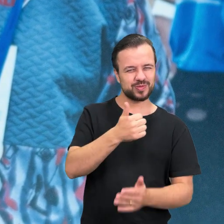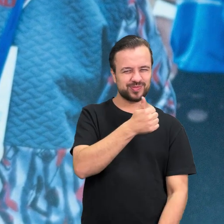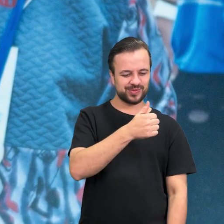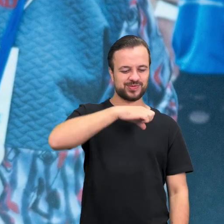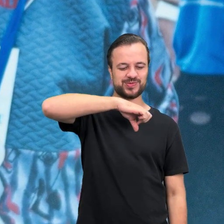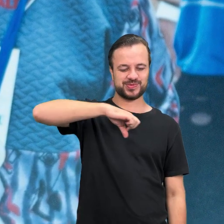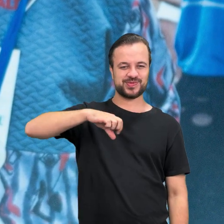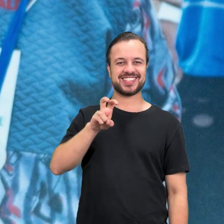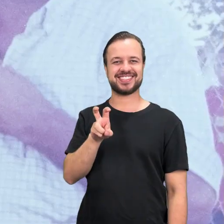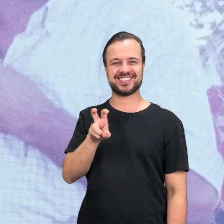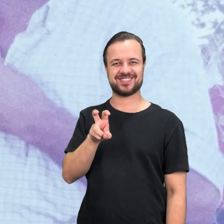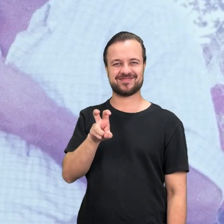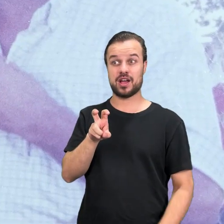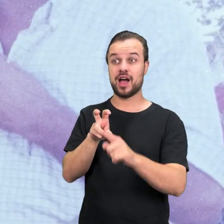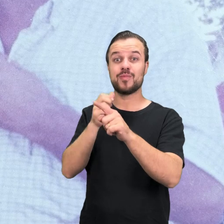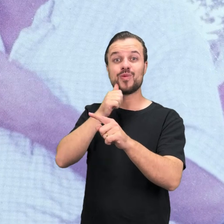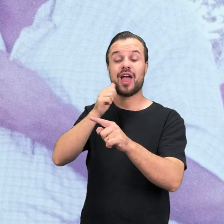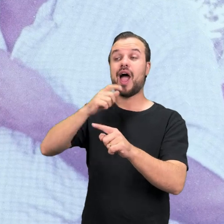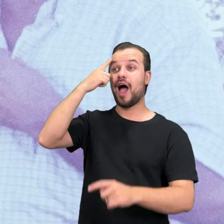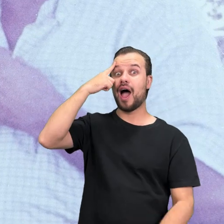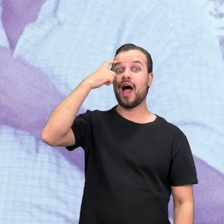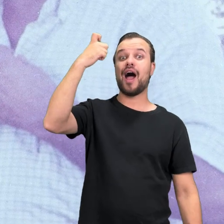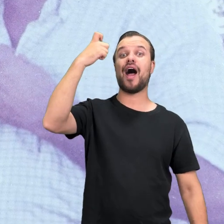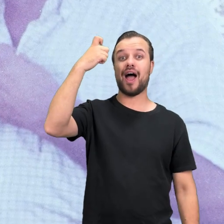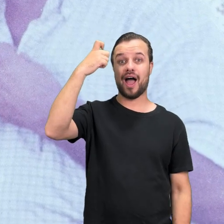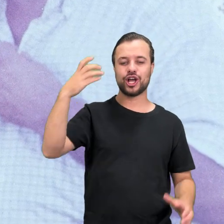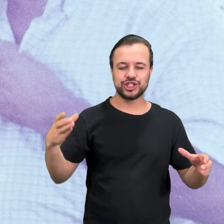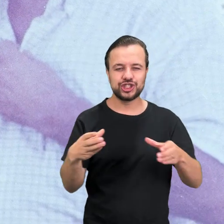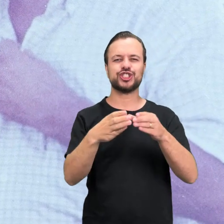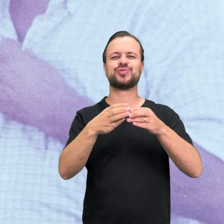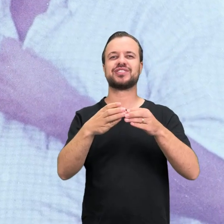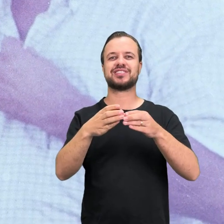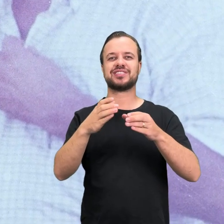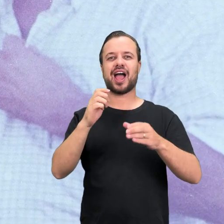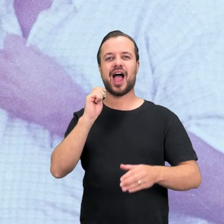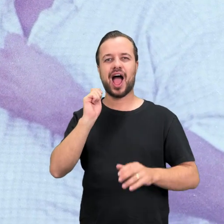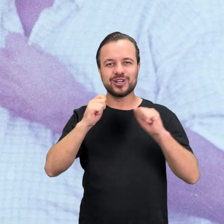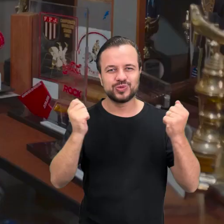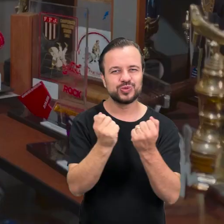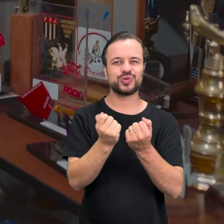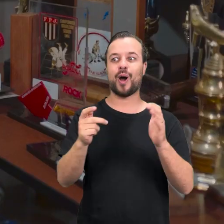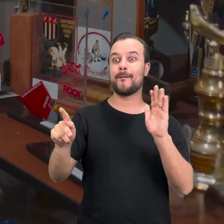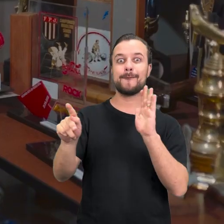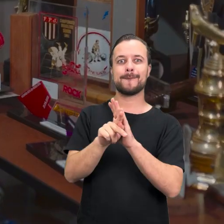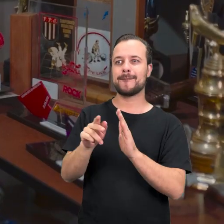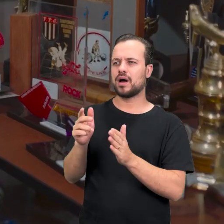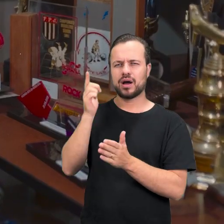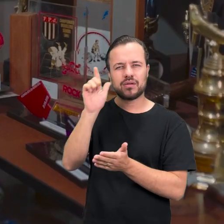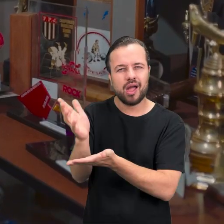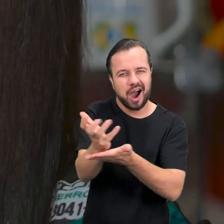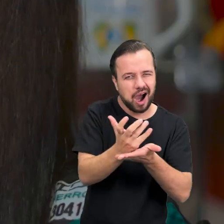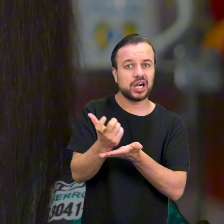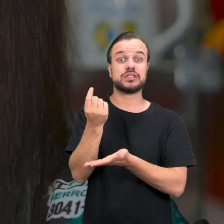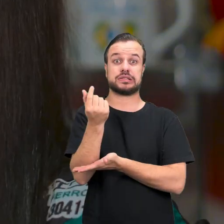1995, que aí o Lambari teve a ideia de fazer, né, uma associação para poder conseguir mais